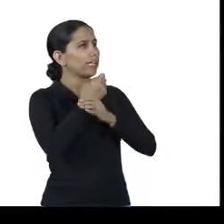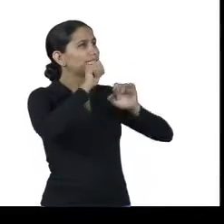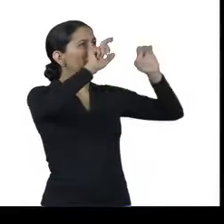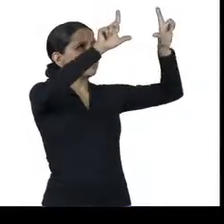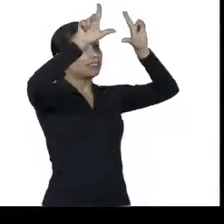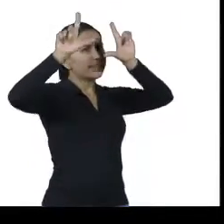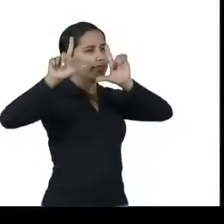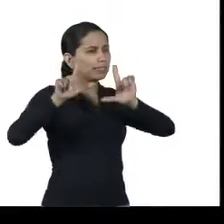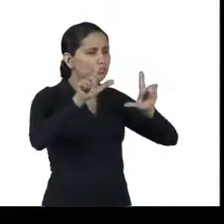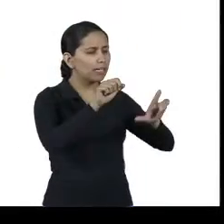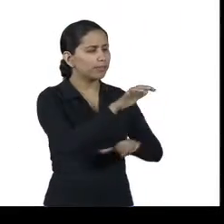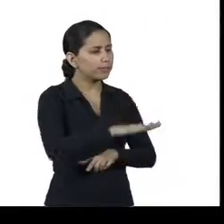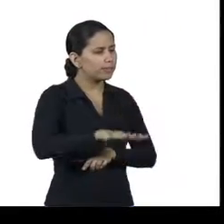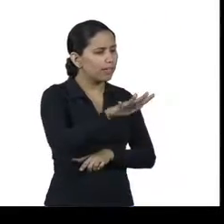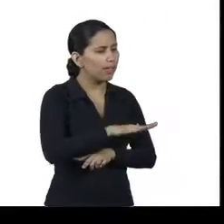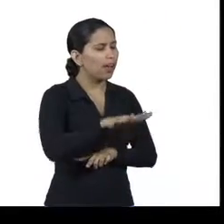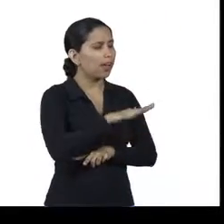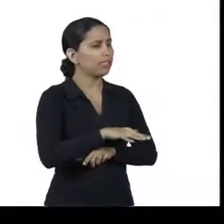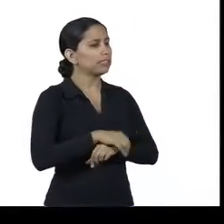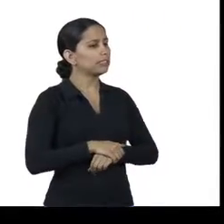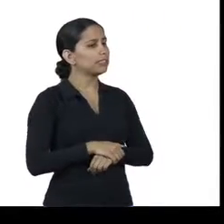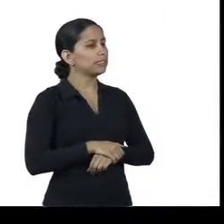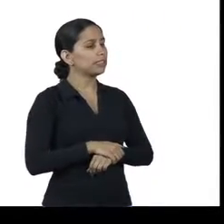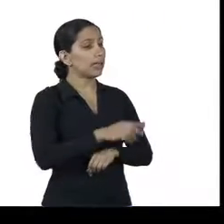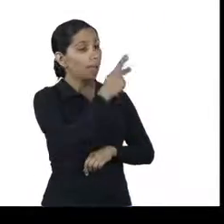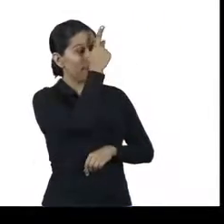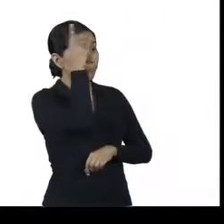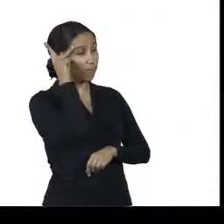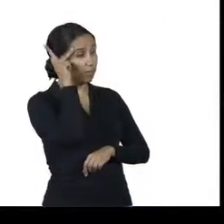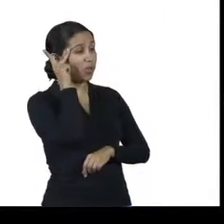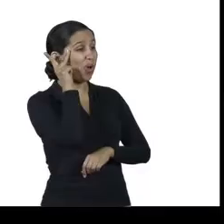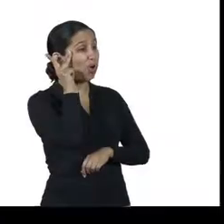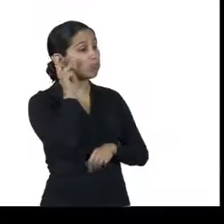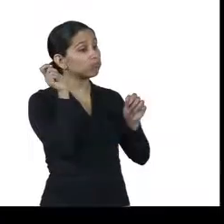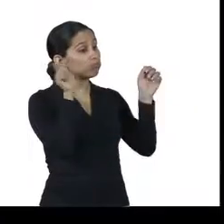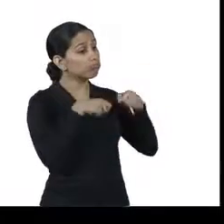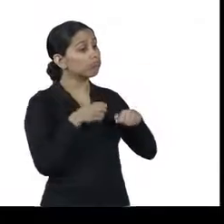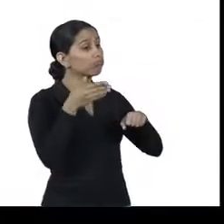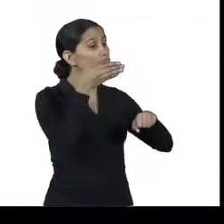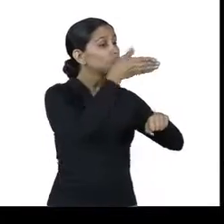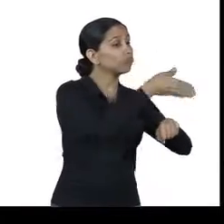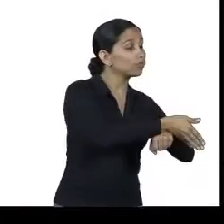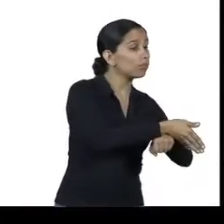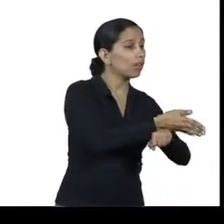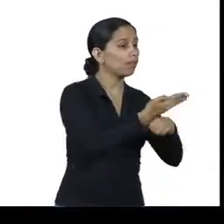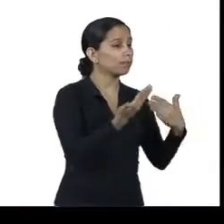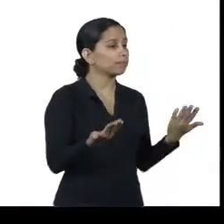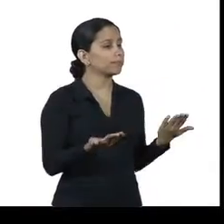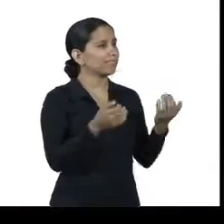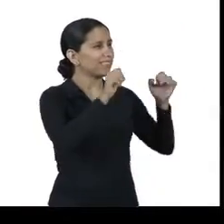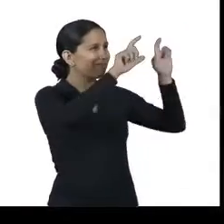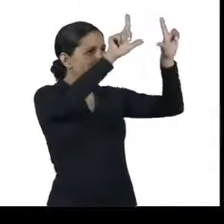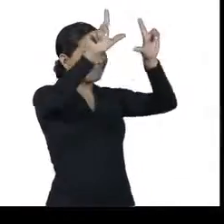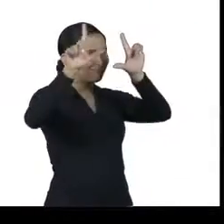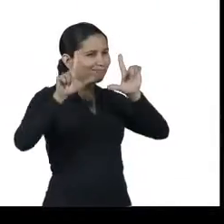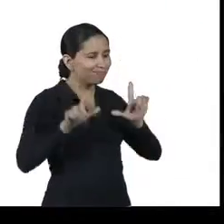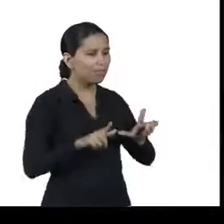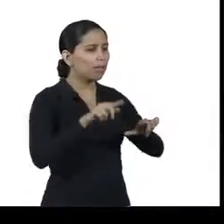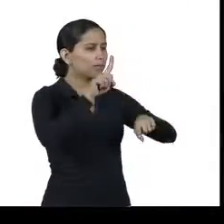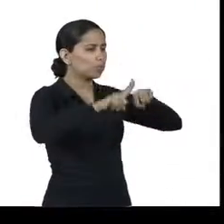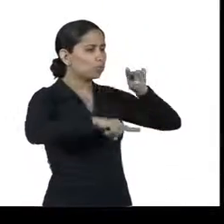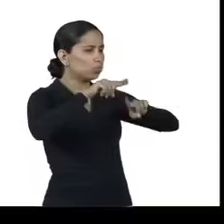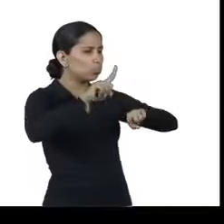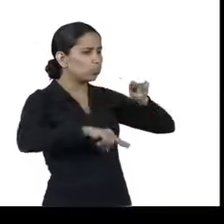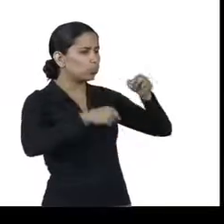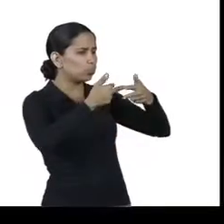da área com restrição de uso de pessoas que podem entrar naquela área, de sinalização de equipamento,